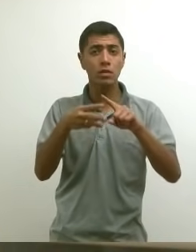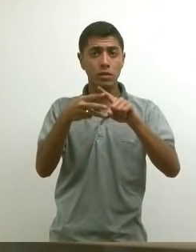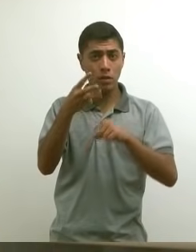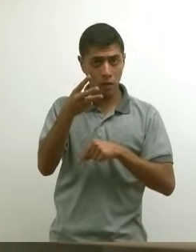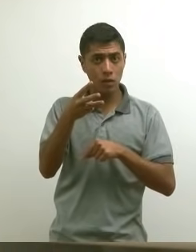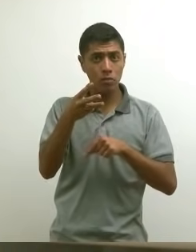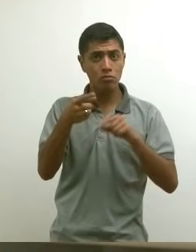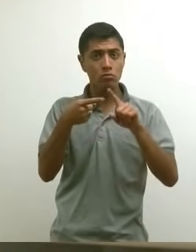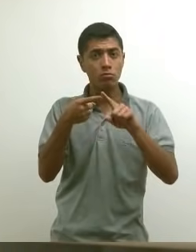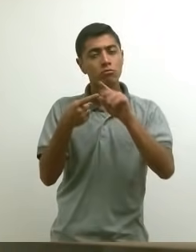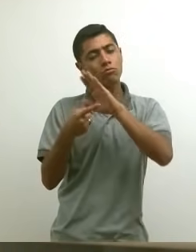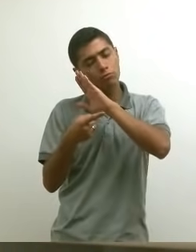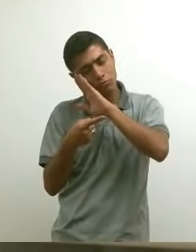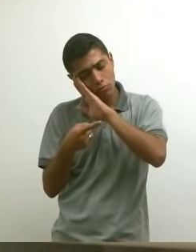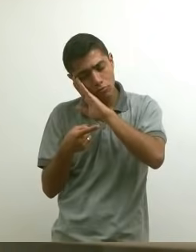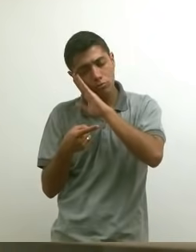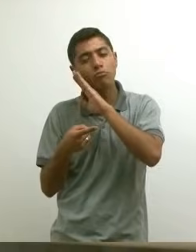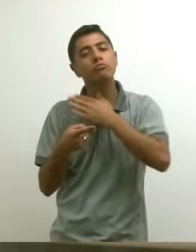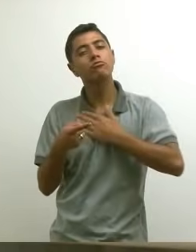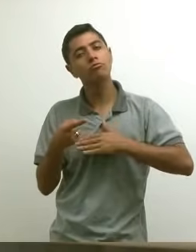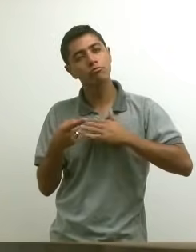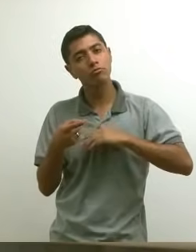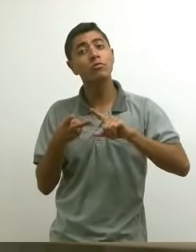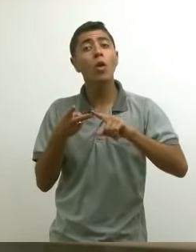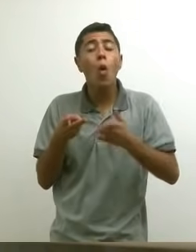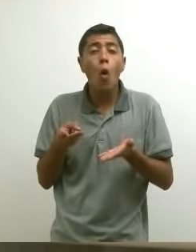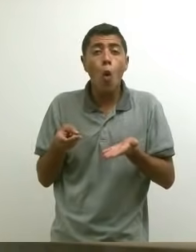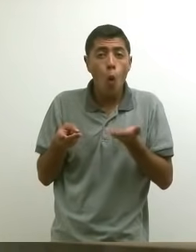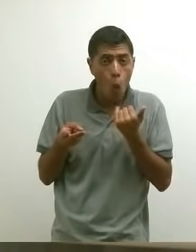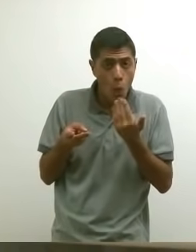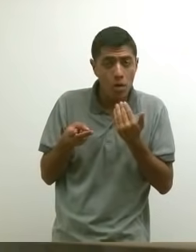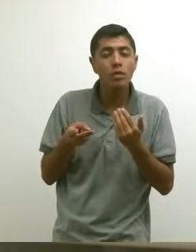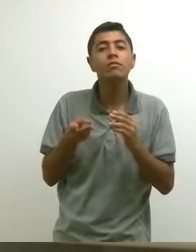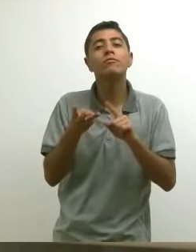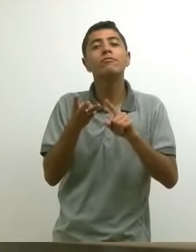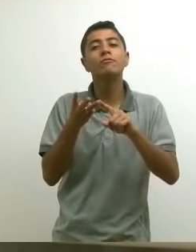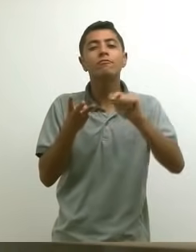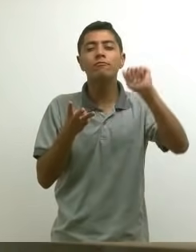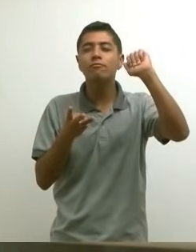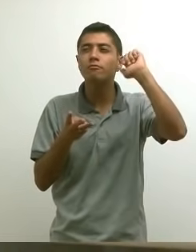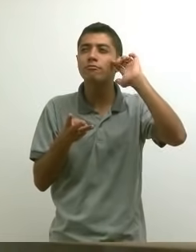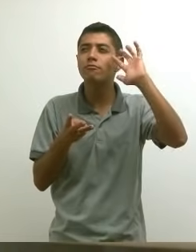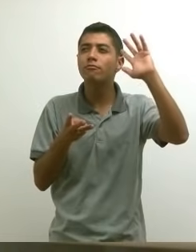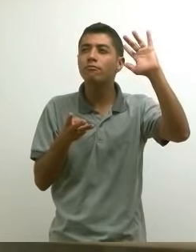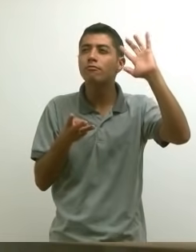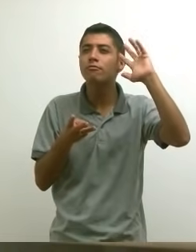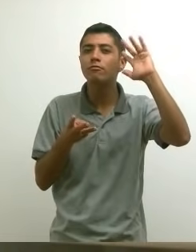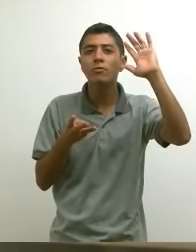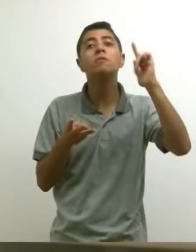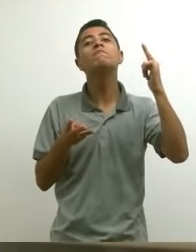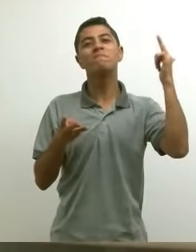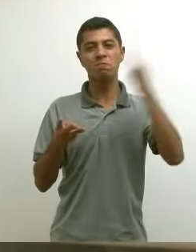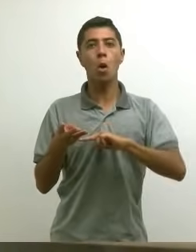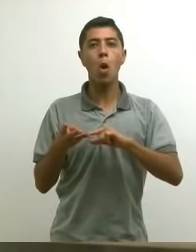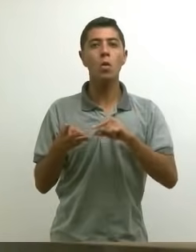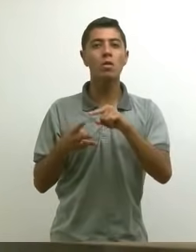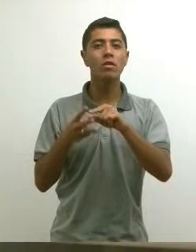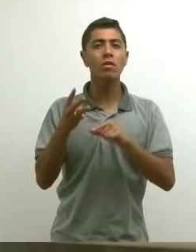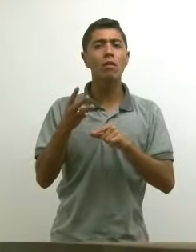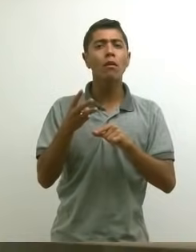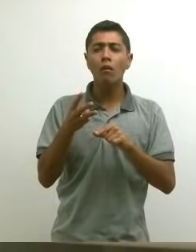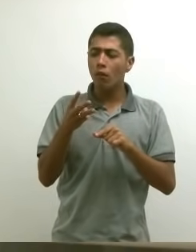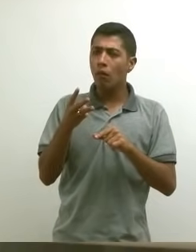moderno está investindo cada vez mais nesse equilíbrio mas nós ainda estamos vivendo é esse é um modelo dos